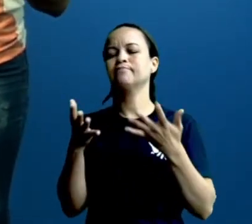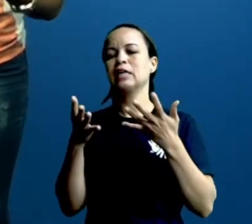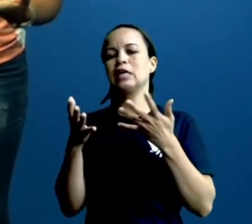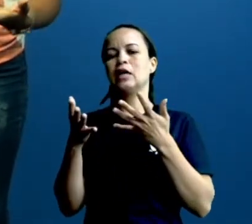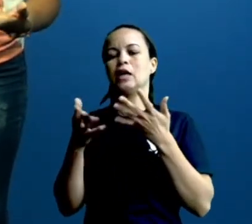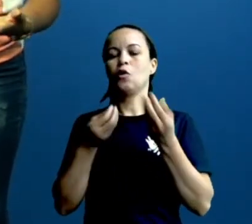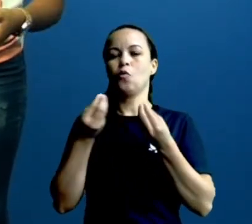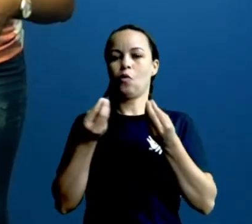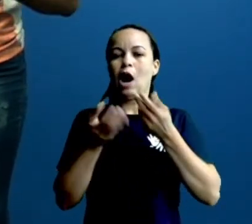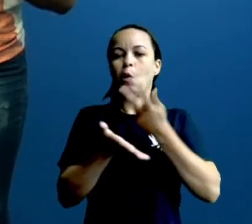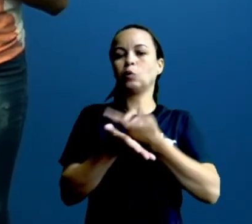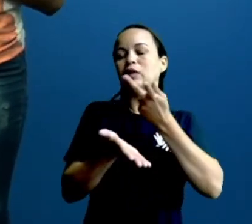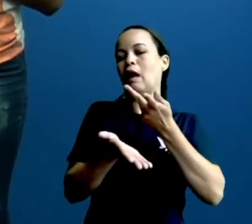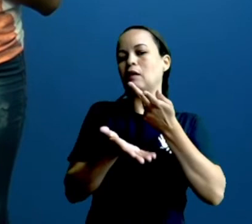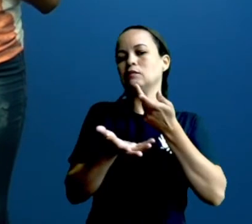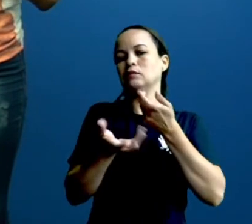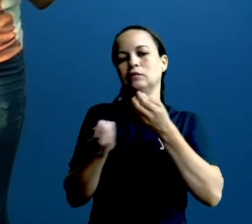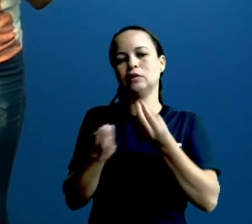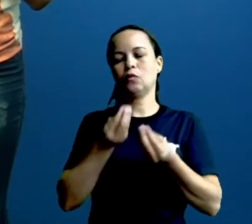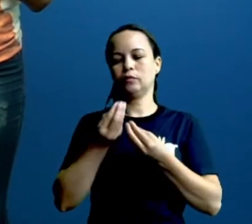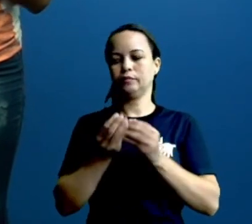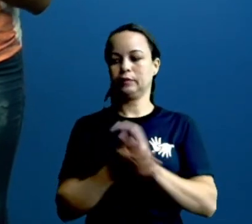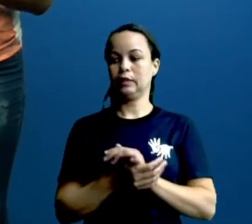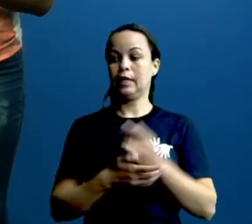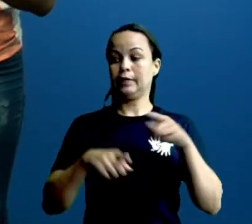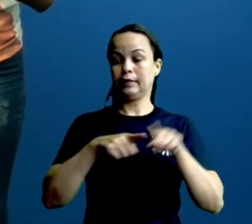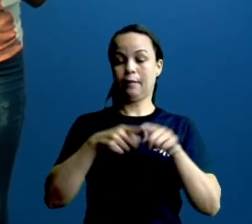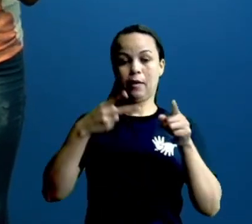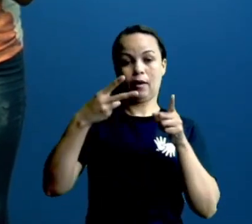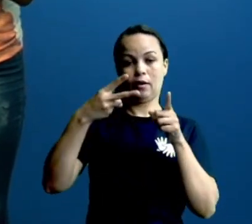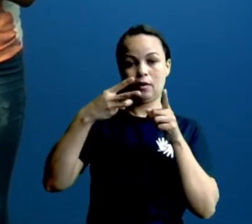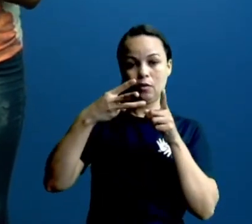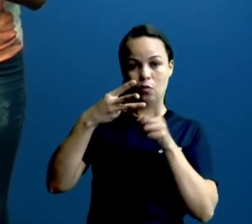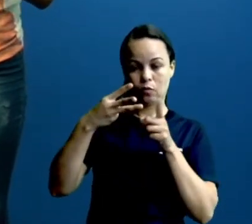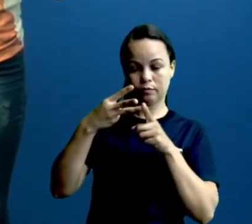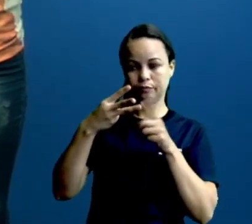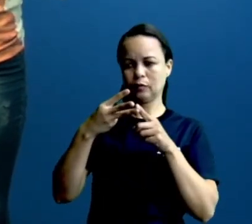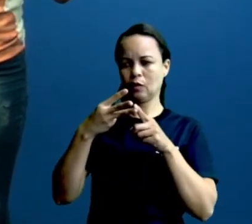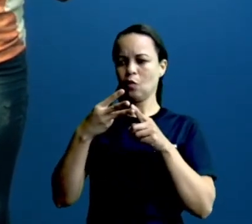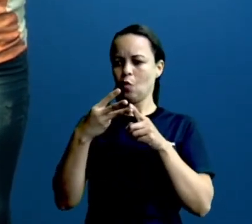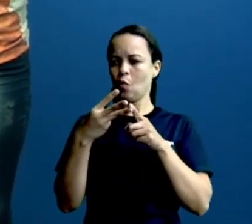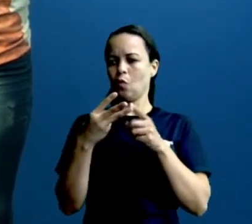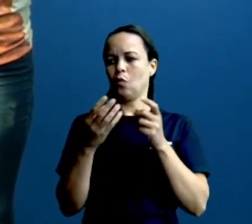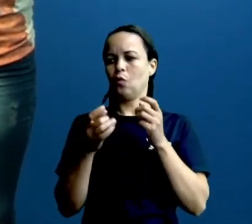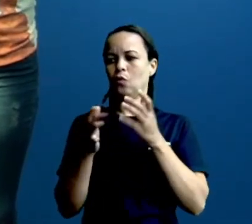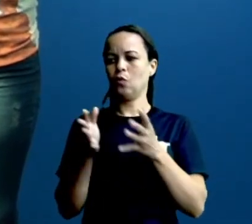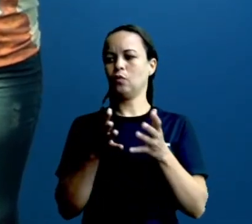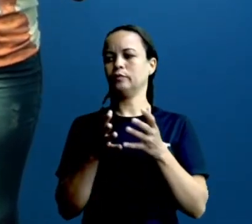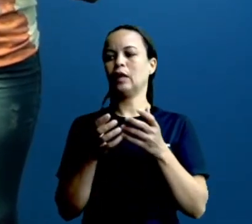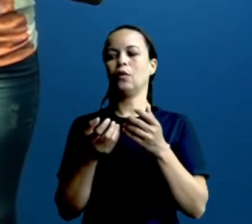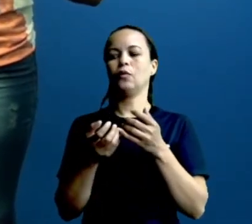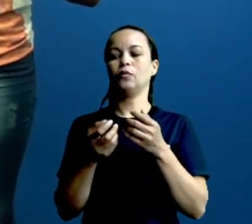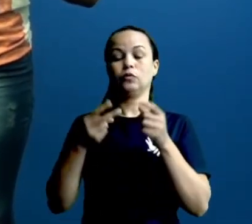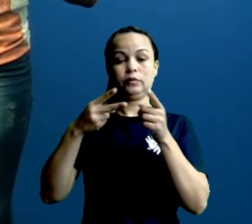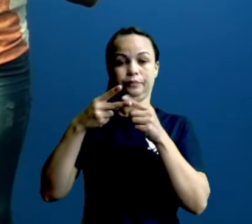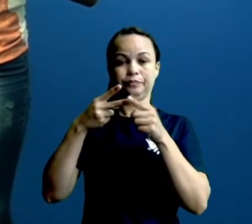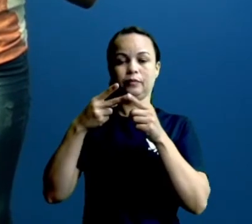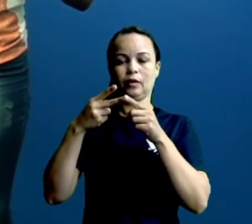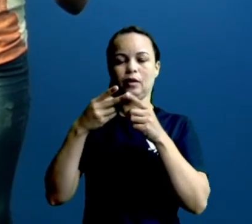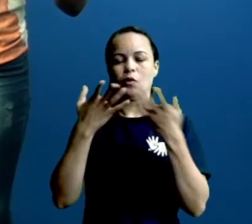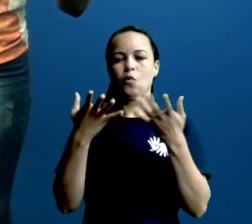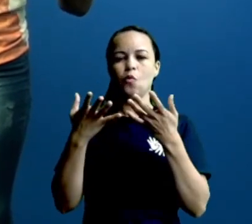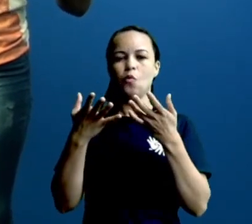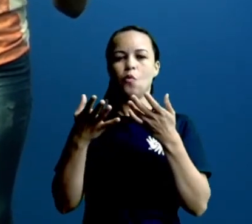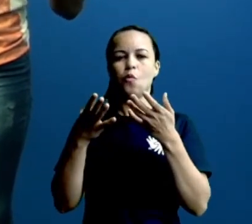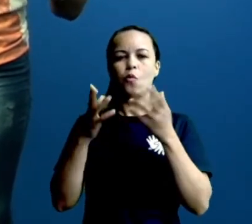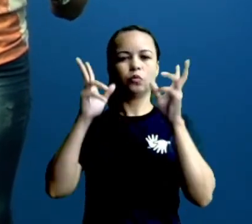situação, onde ocorre. Também o assunto se insere. Gente, onde é que esse assunto está inserido? Então